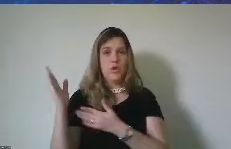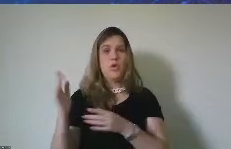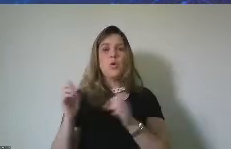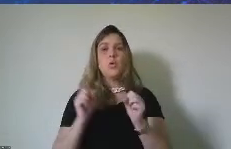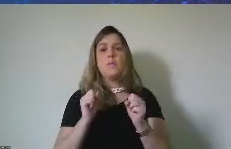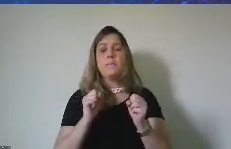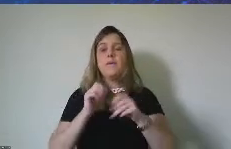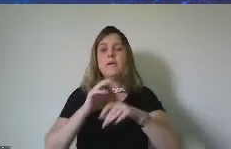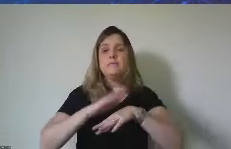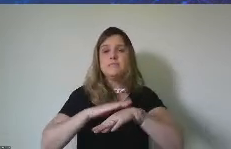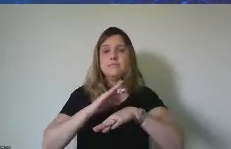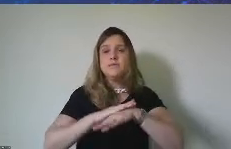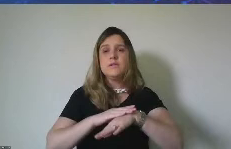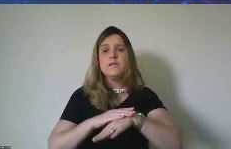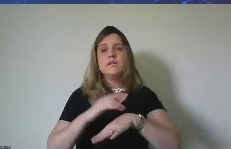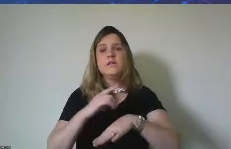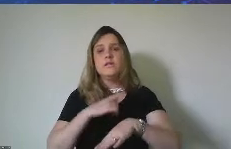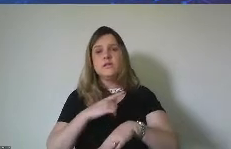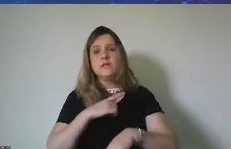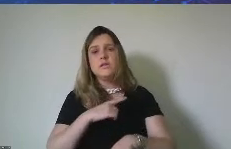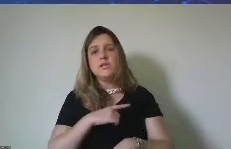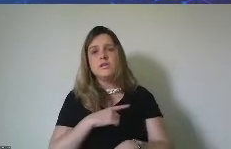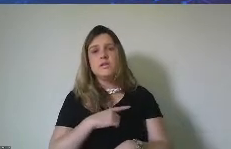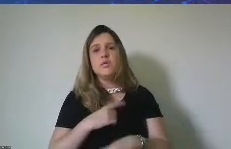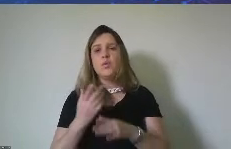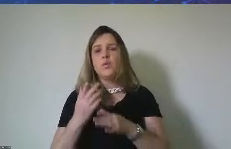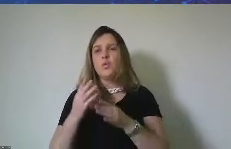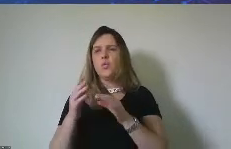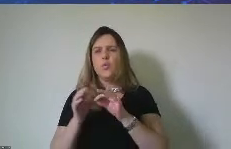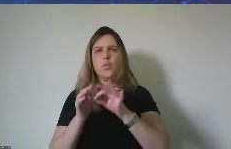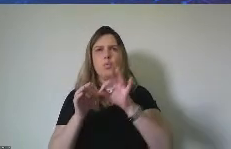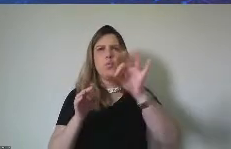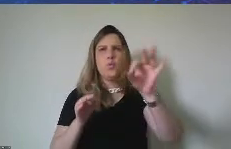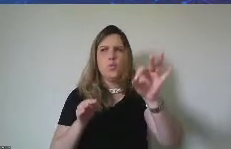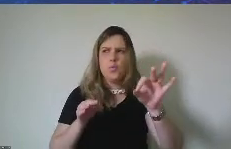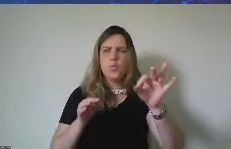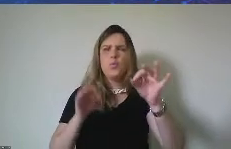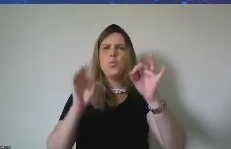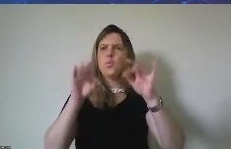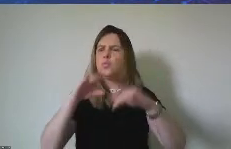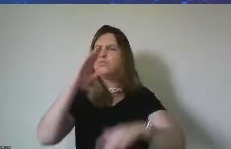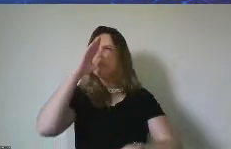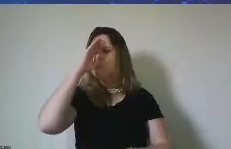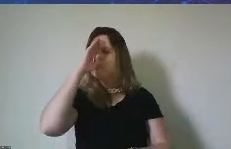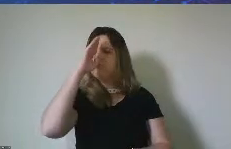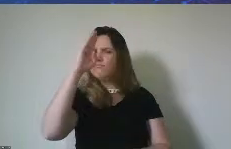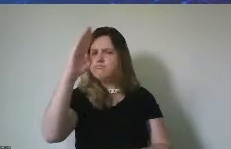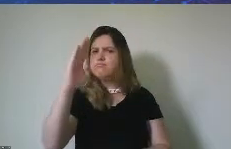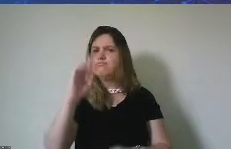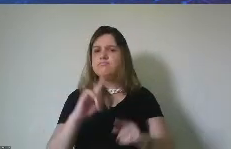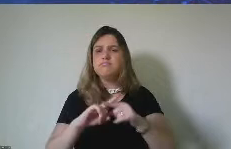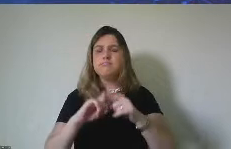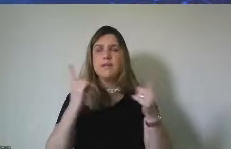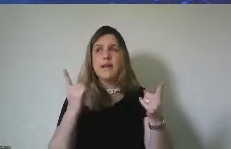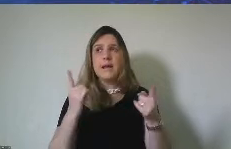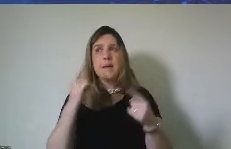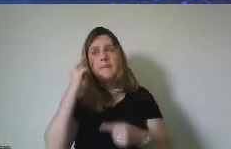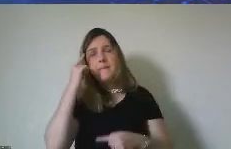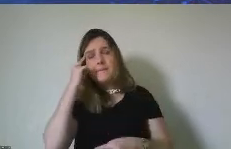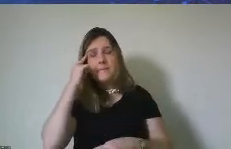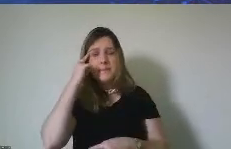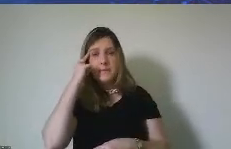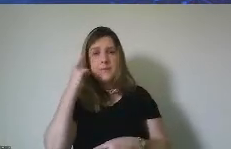que investimentos em transmissão serão fundamentais para potencializar o valor